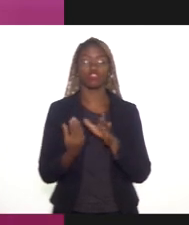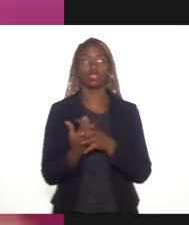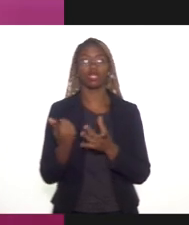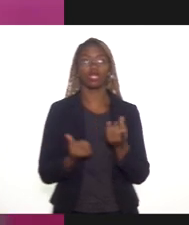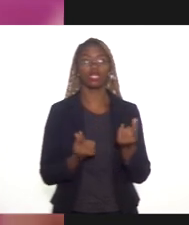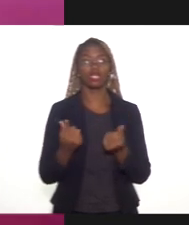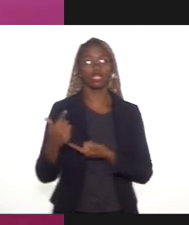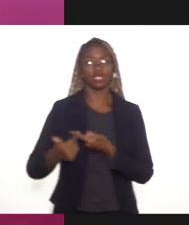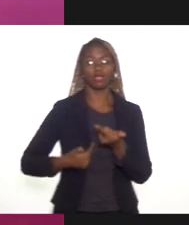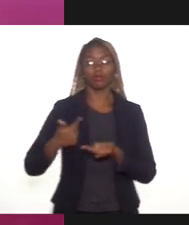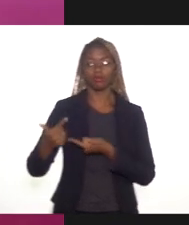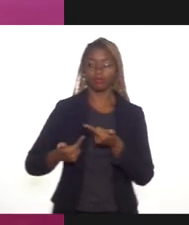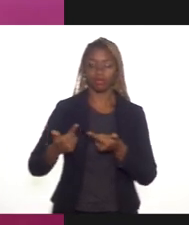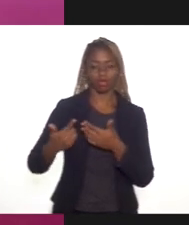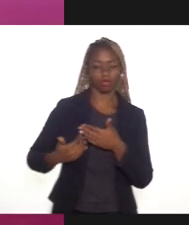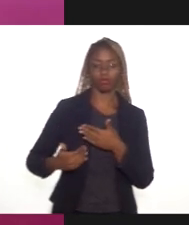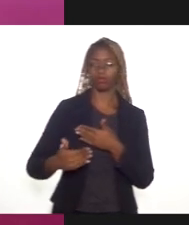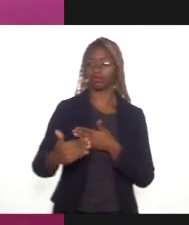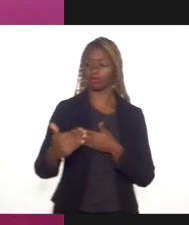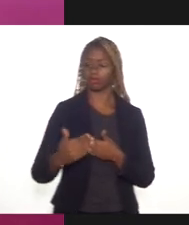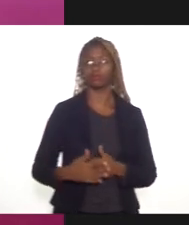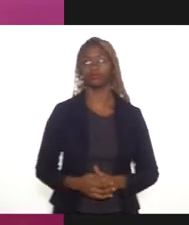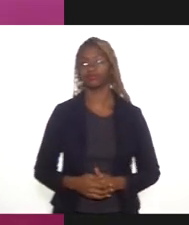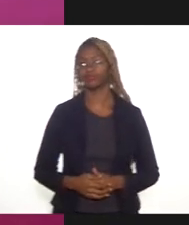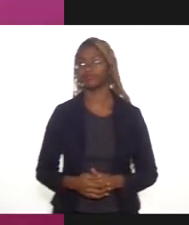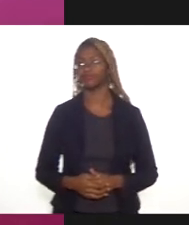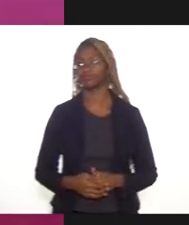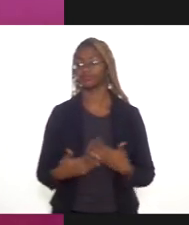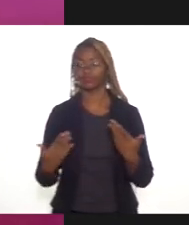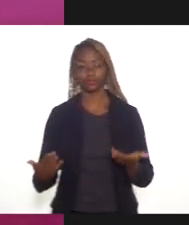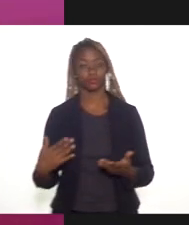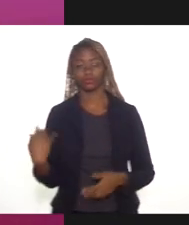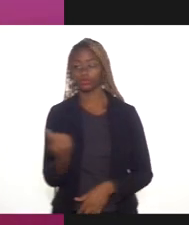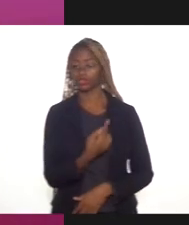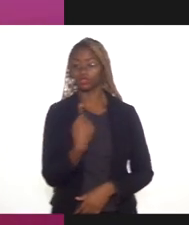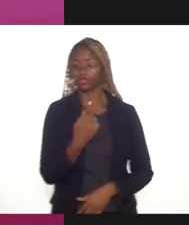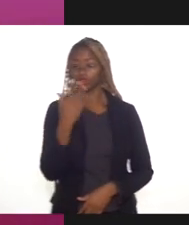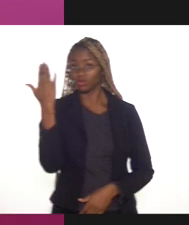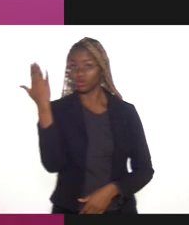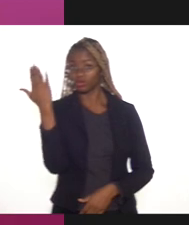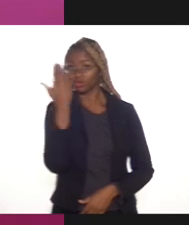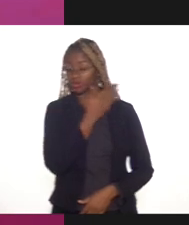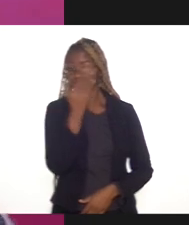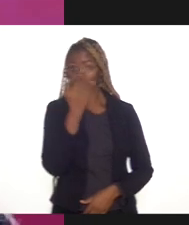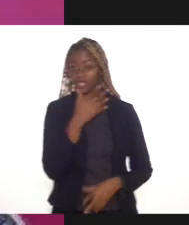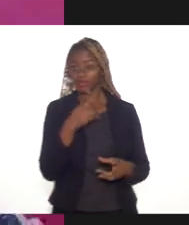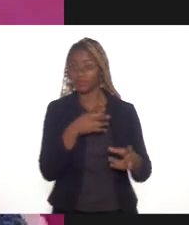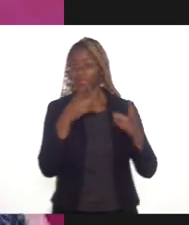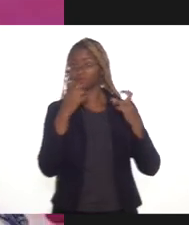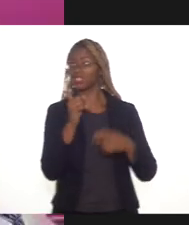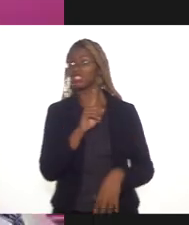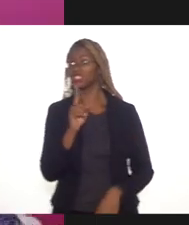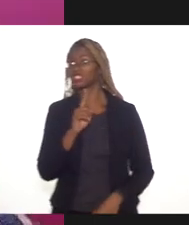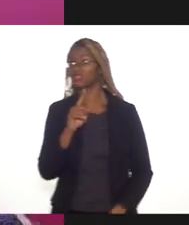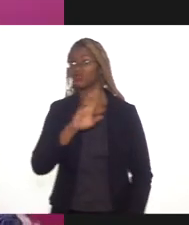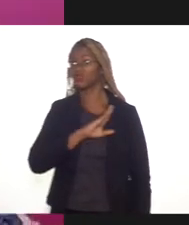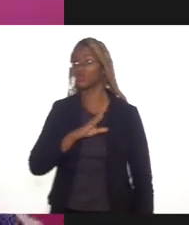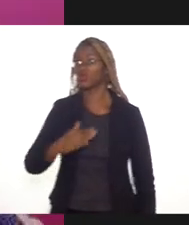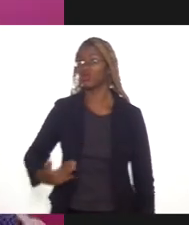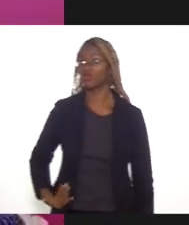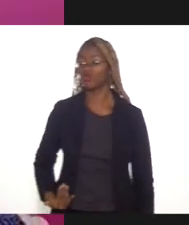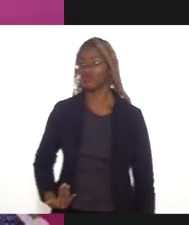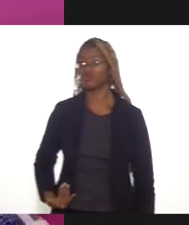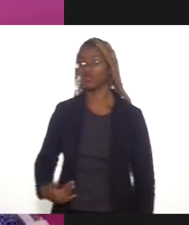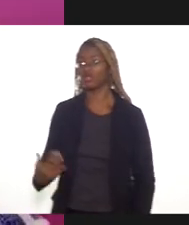gerar emprego e por aí vai. E a gente não vê o governo priorizar e colocar no plano